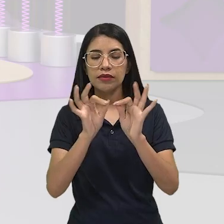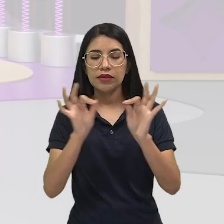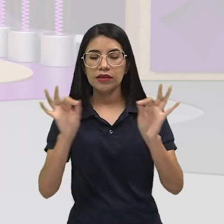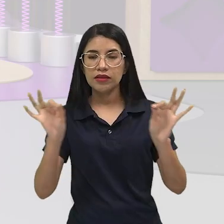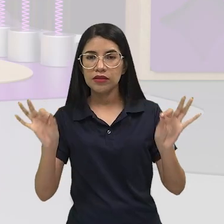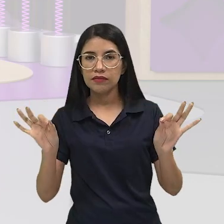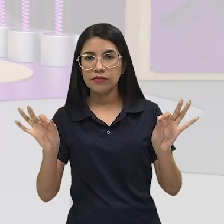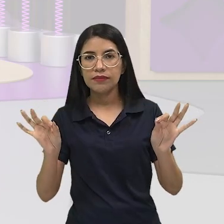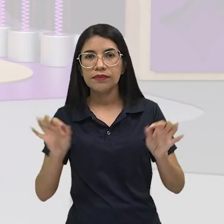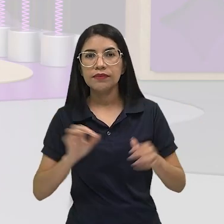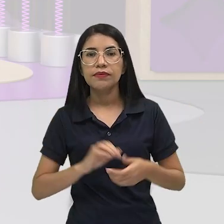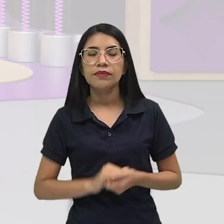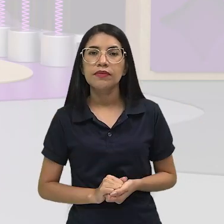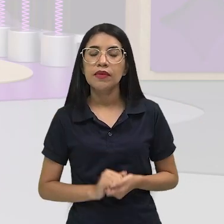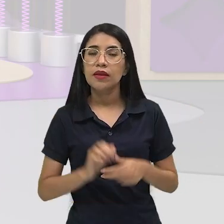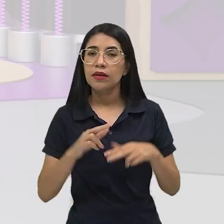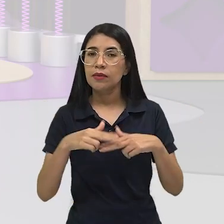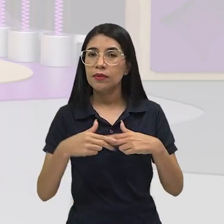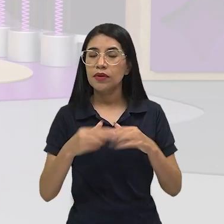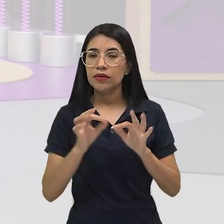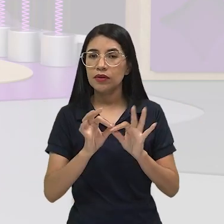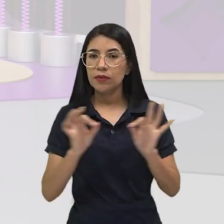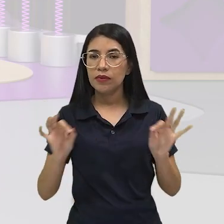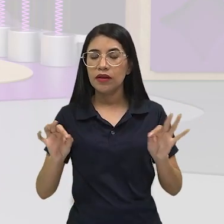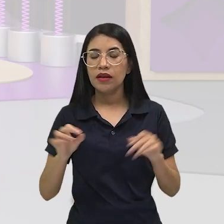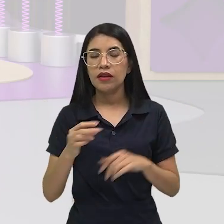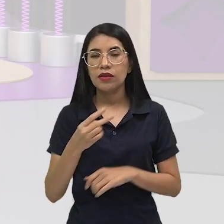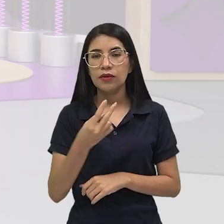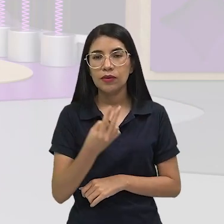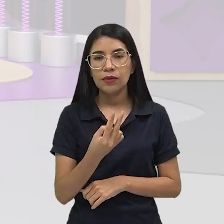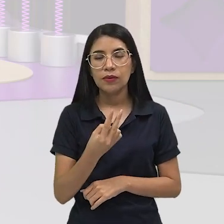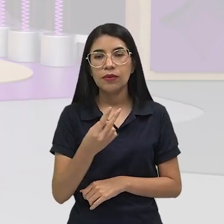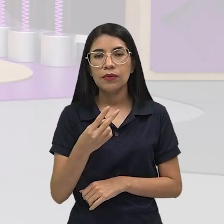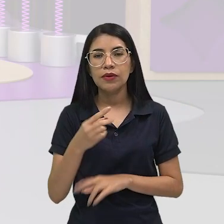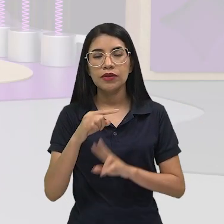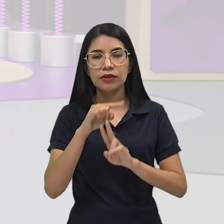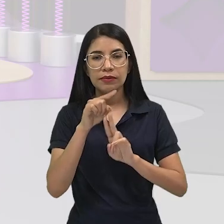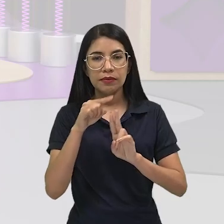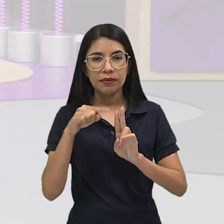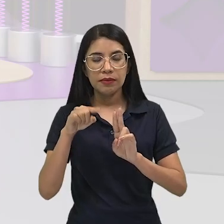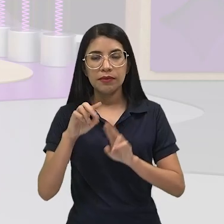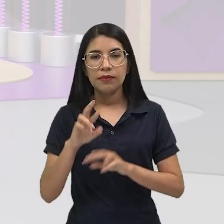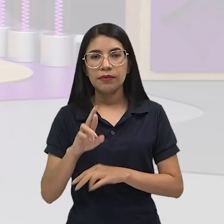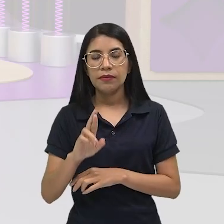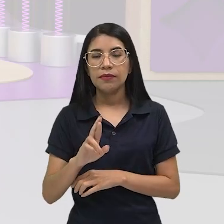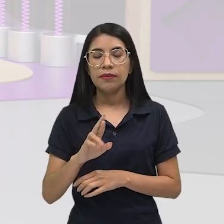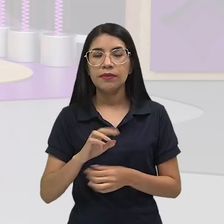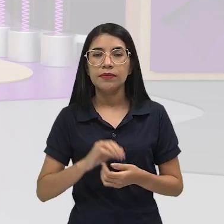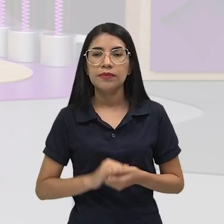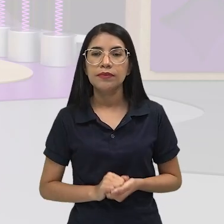e estiquei. Por isso que esse comprimento é 2πr. Certo? É o comprimento da circunferência, o tamanho